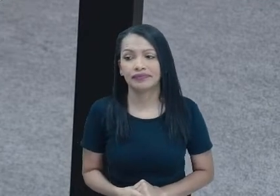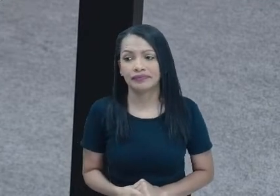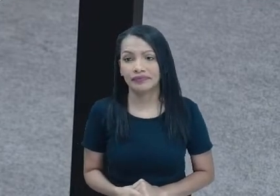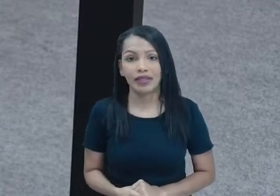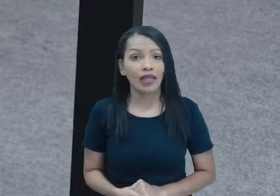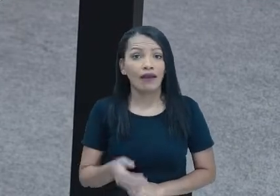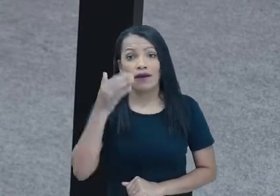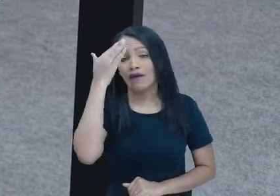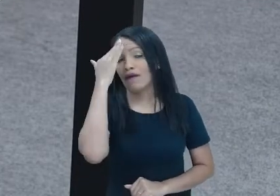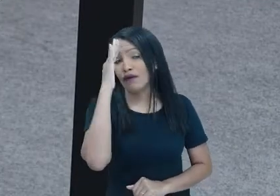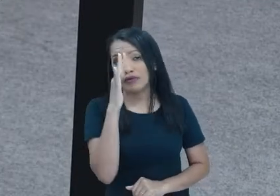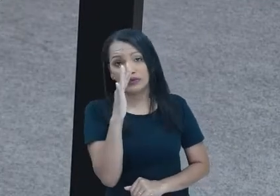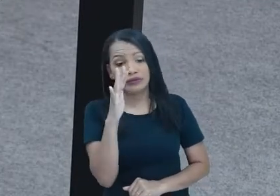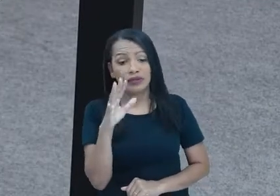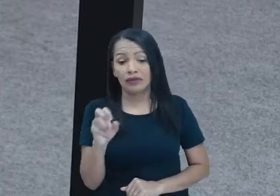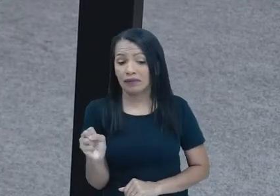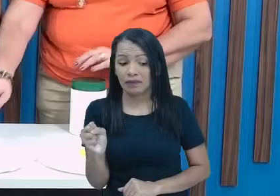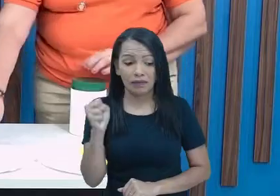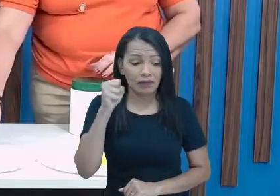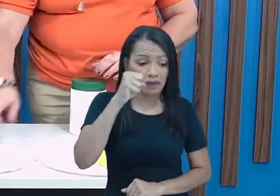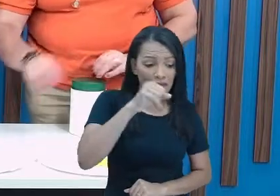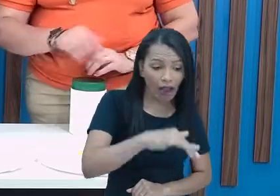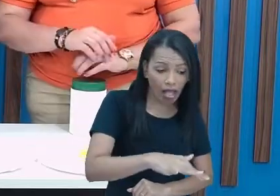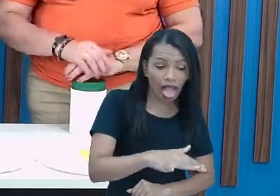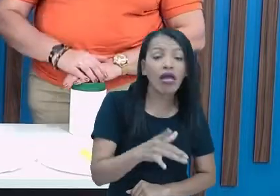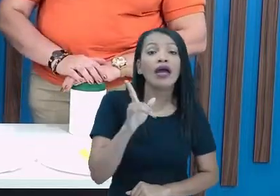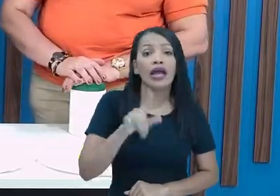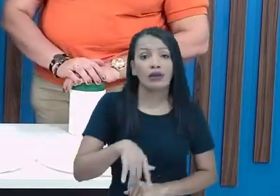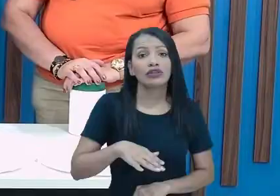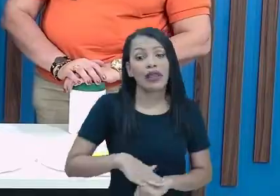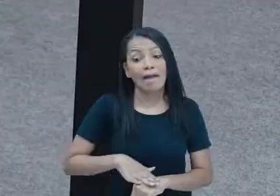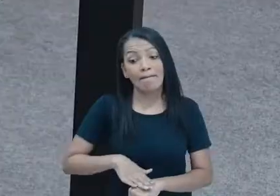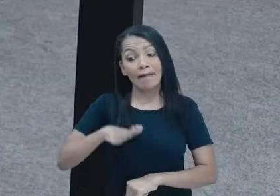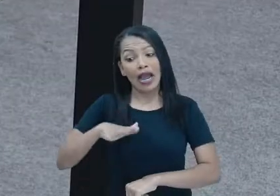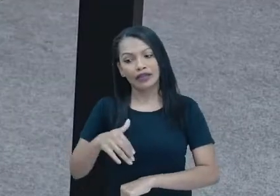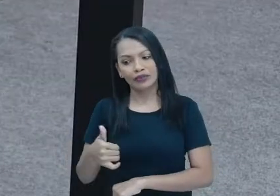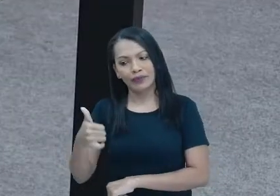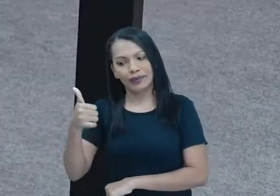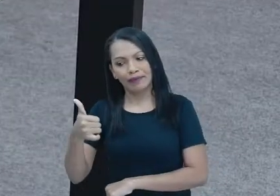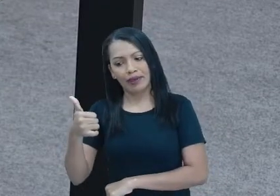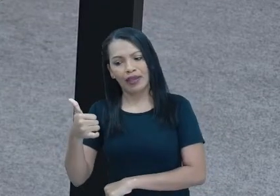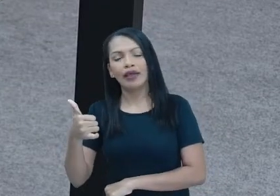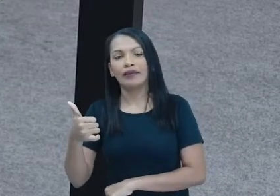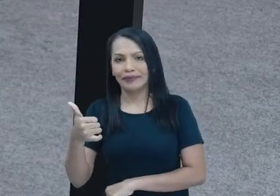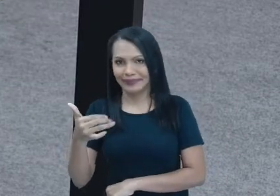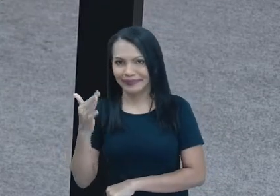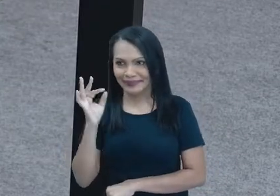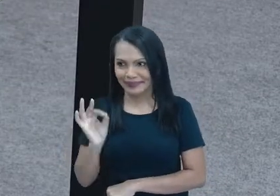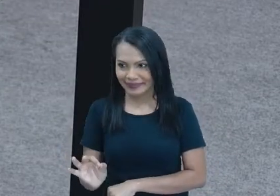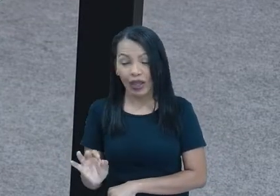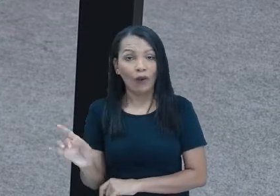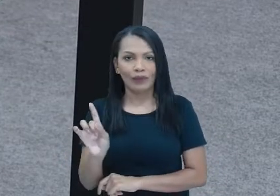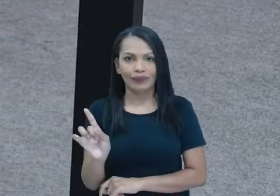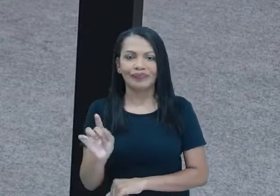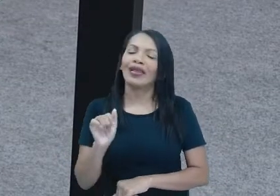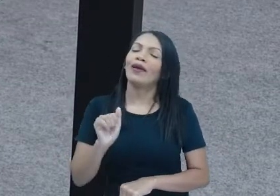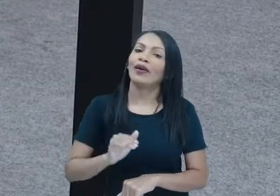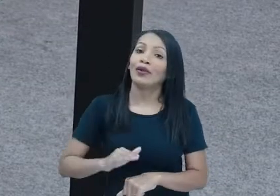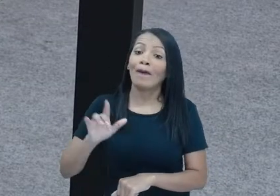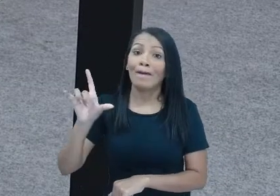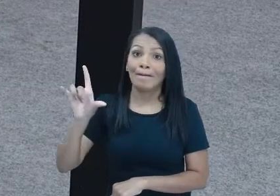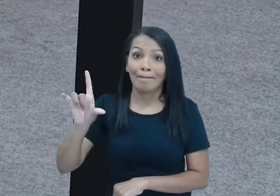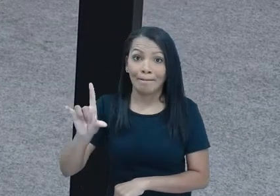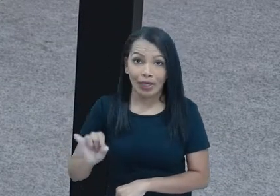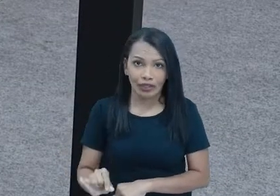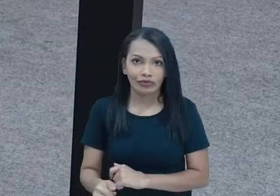Não sei quanto eu coloquei aí, mas eu acho que é superior que está aqui. Vamos contar? Bora contar. É porque... Isso mesmo. Pra ter Aqui eu tenho certeza. quantos?